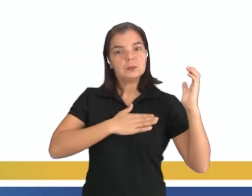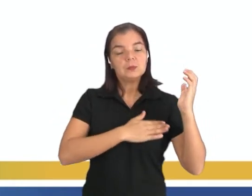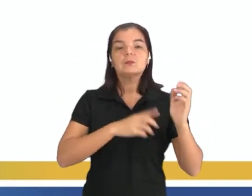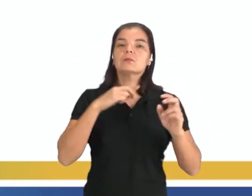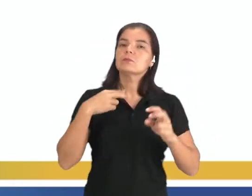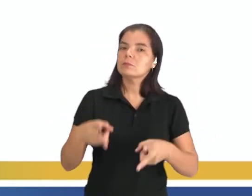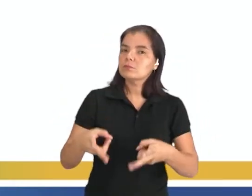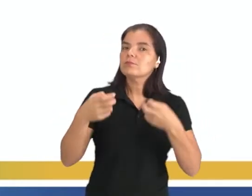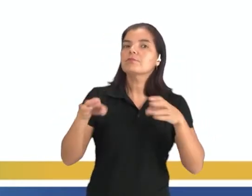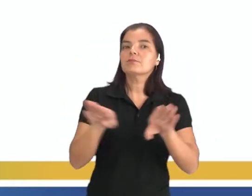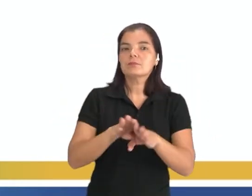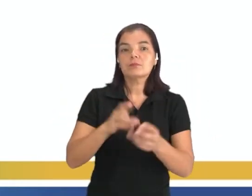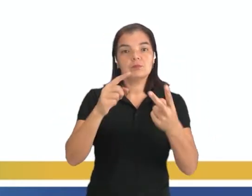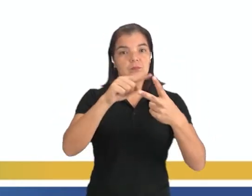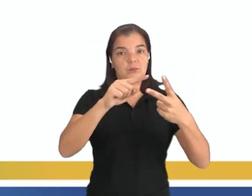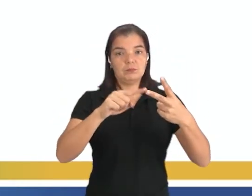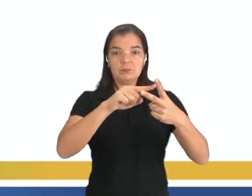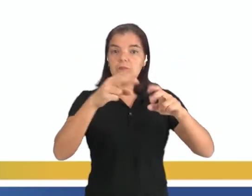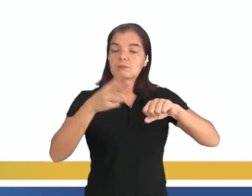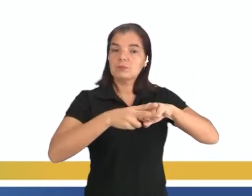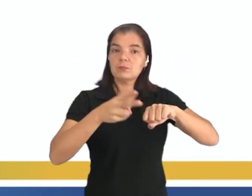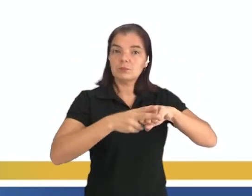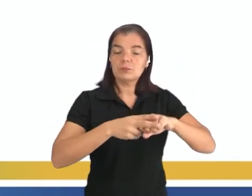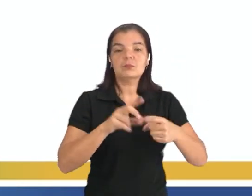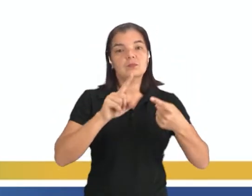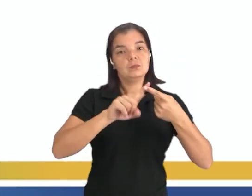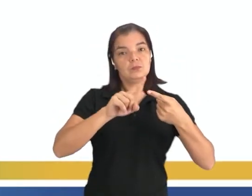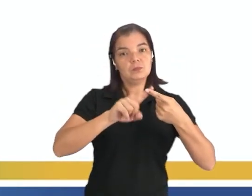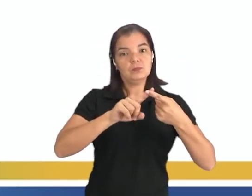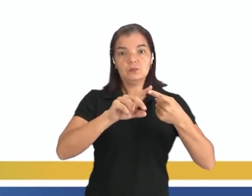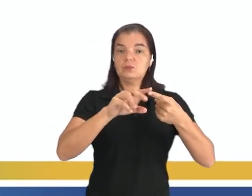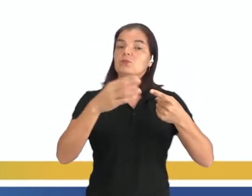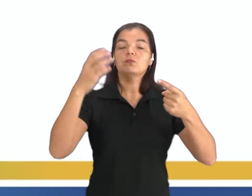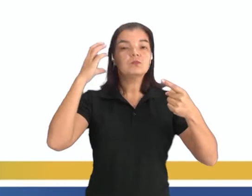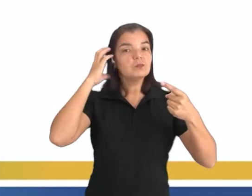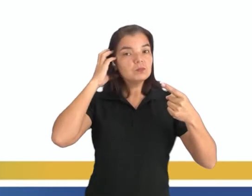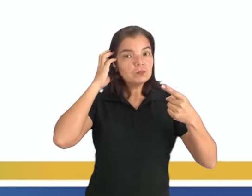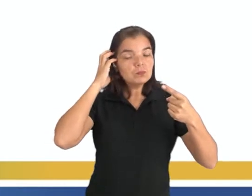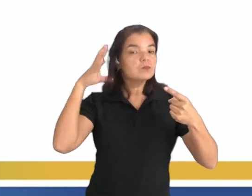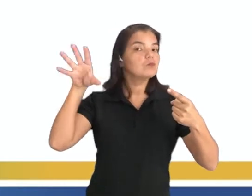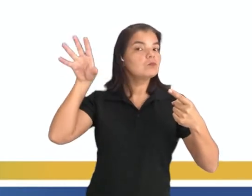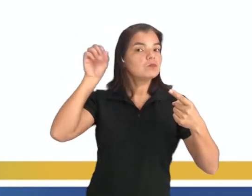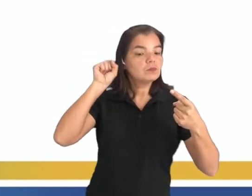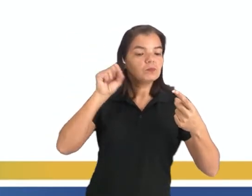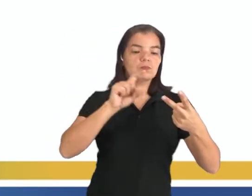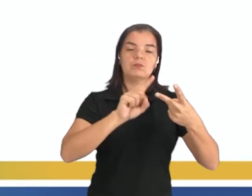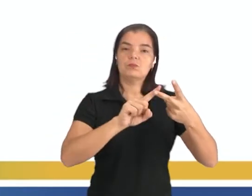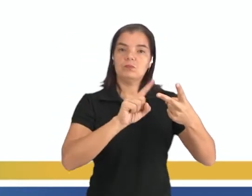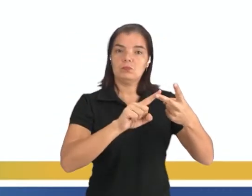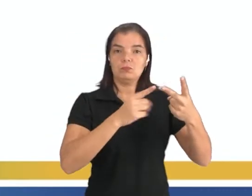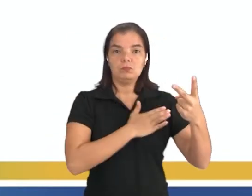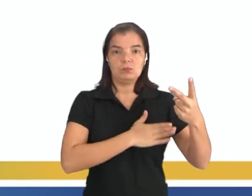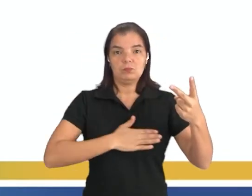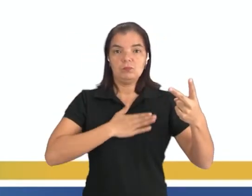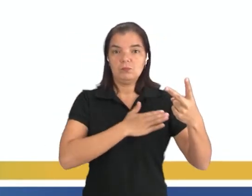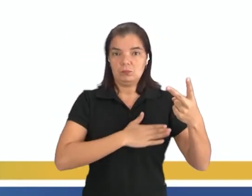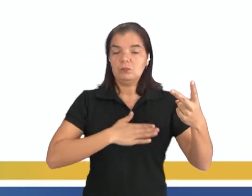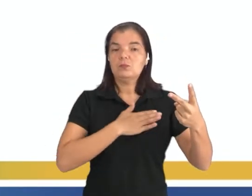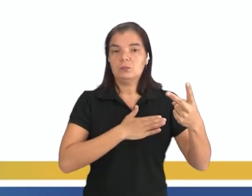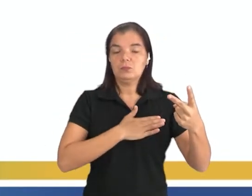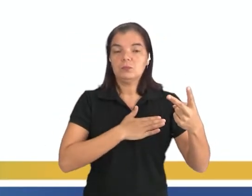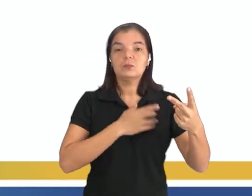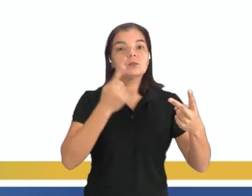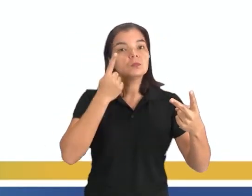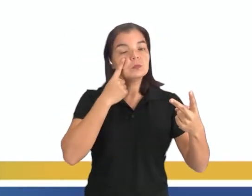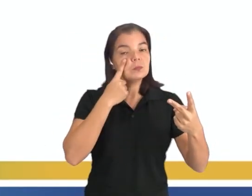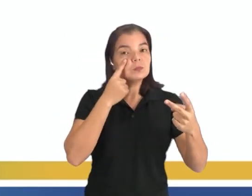é perceber que existem duas formas verbais. A forma ouço, de ouvir, e a forma gosto.